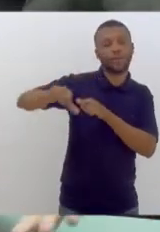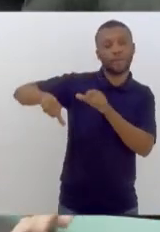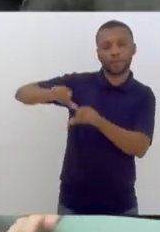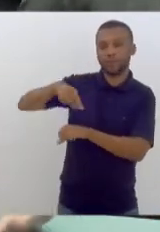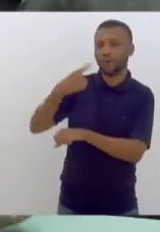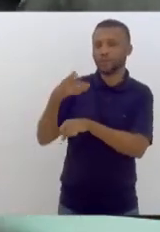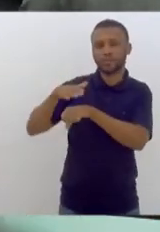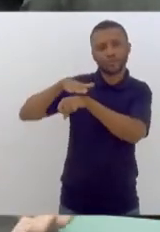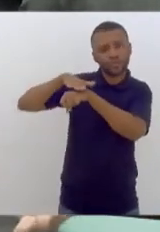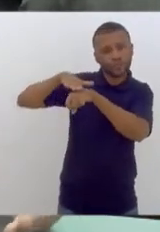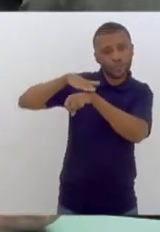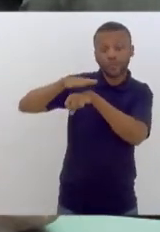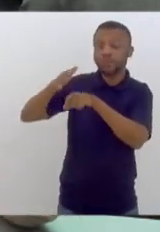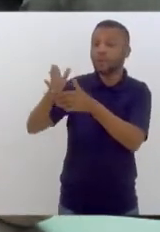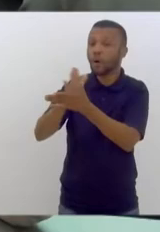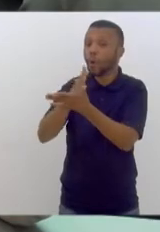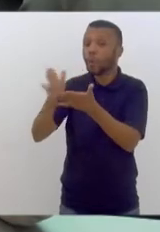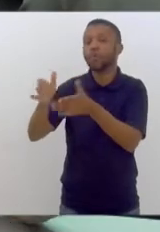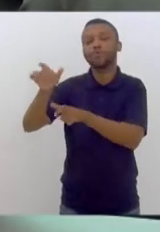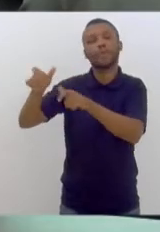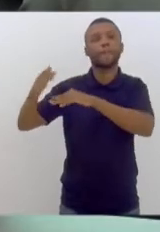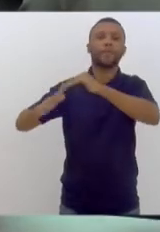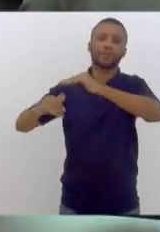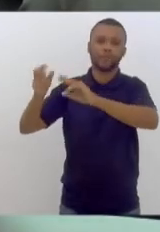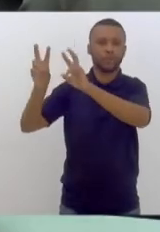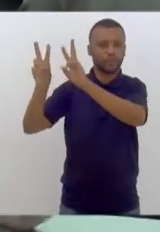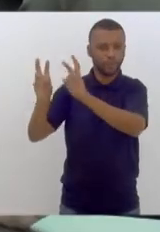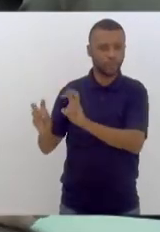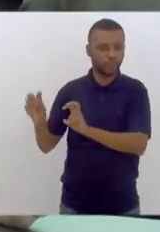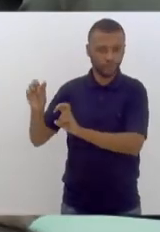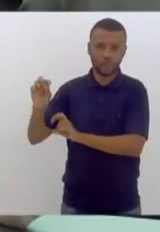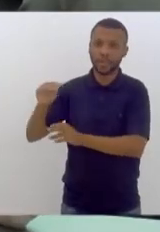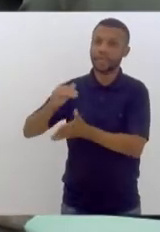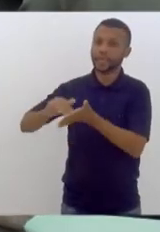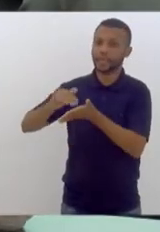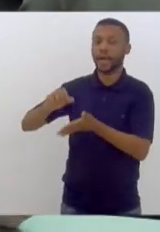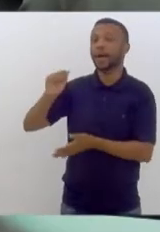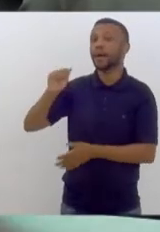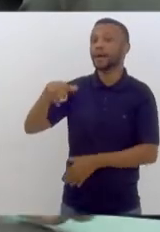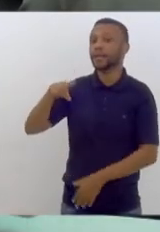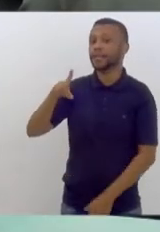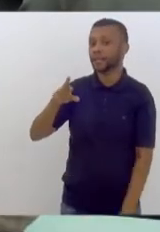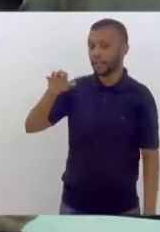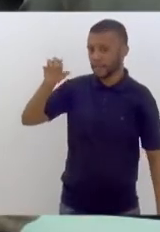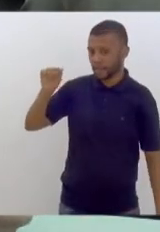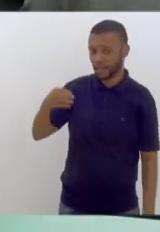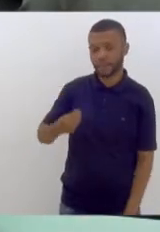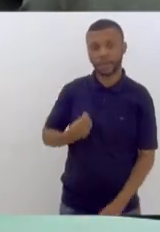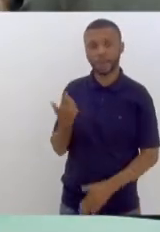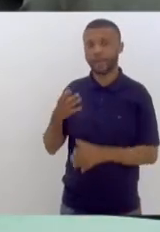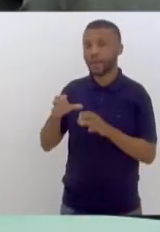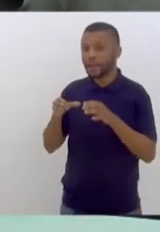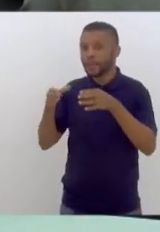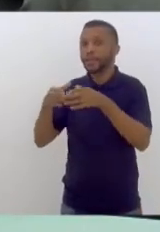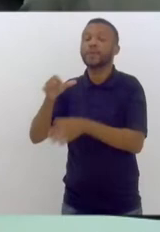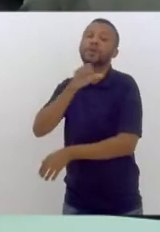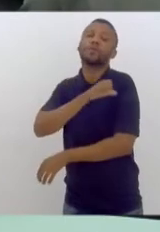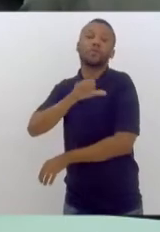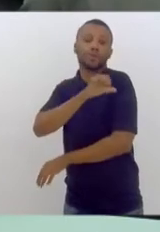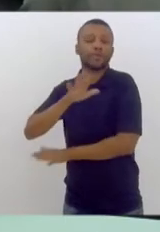até com um especialista no tema, a secretária Andréia estava na reunião também, a equipe do Rio de Janeiro, da Secretaria de